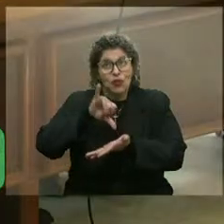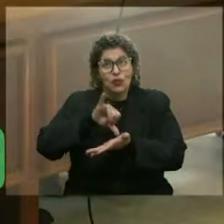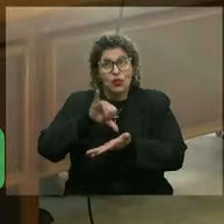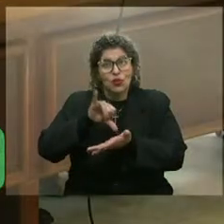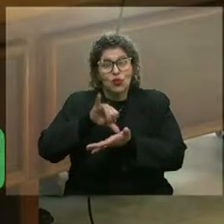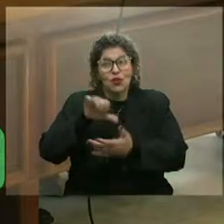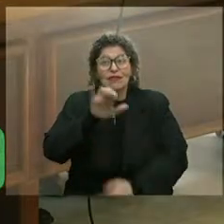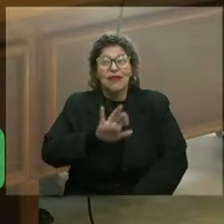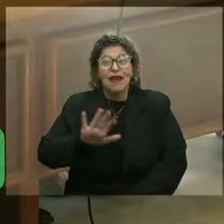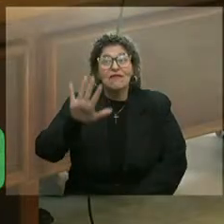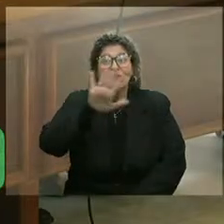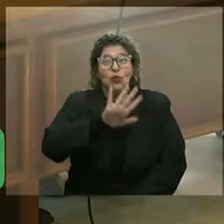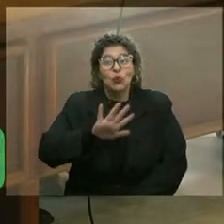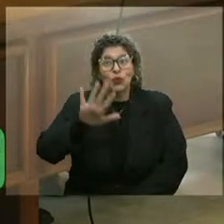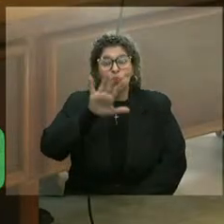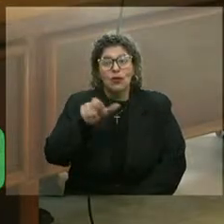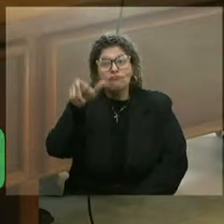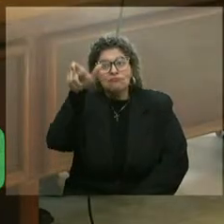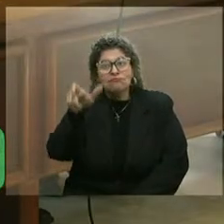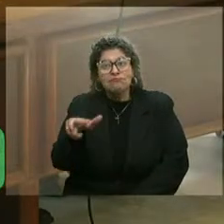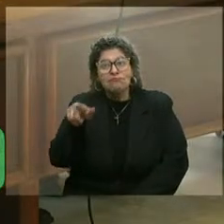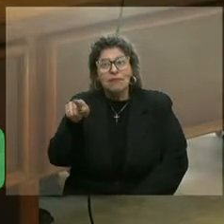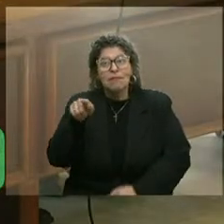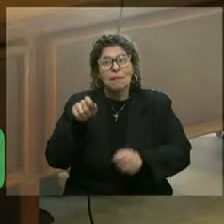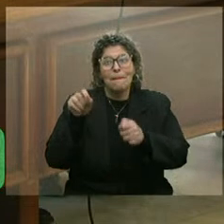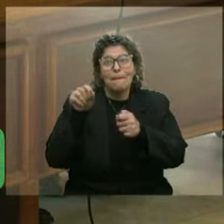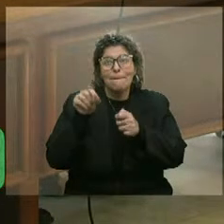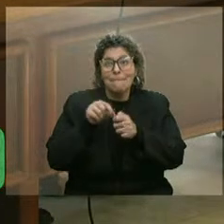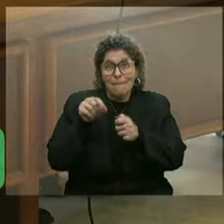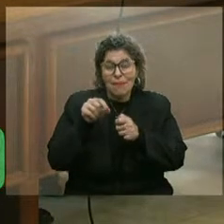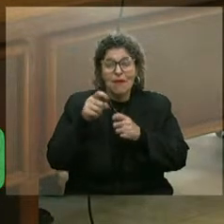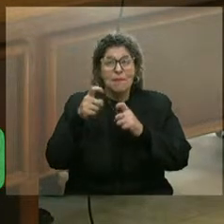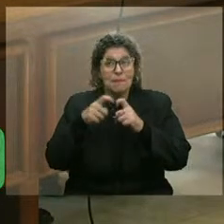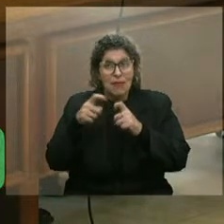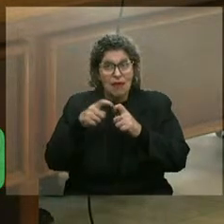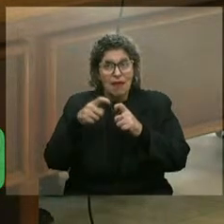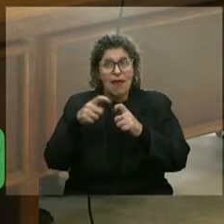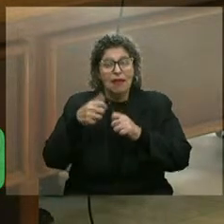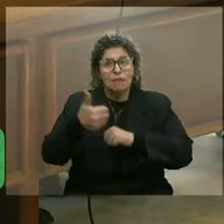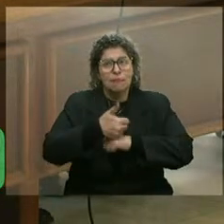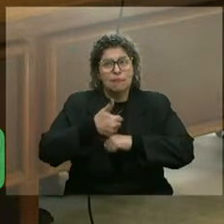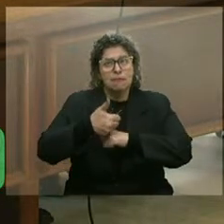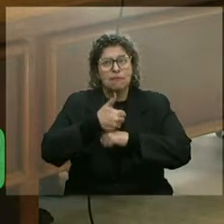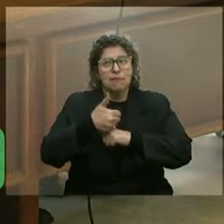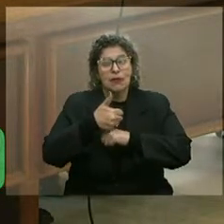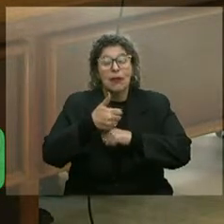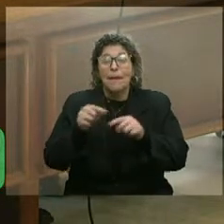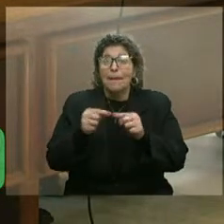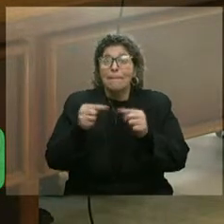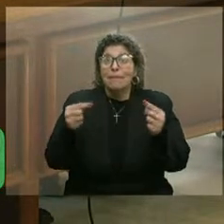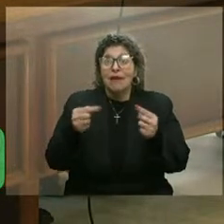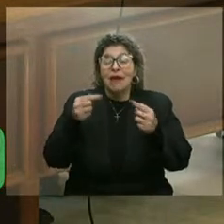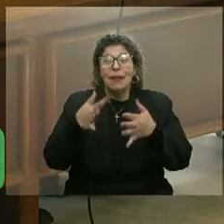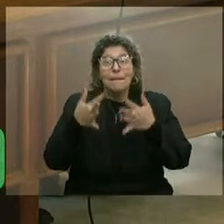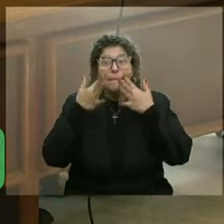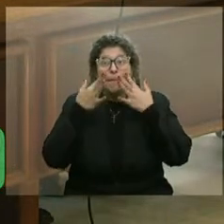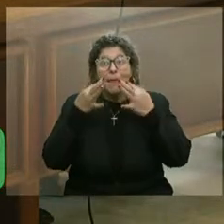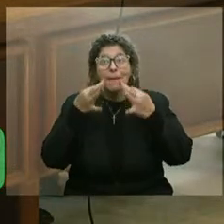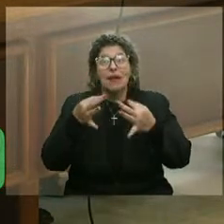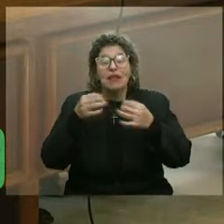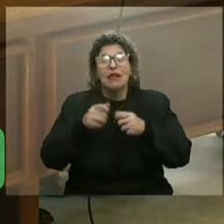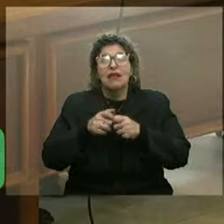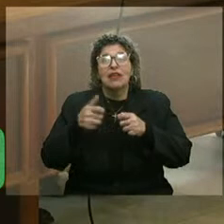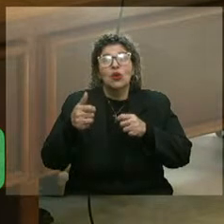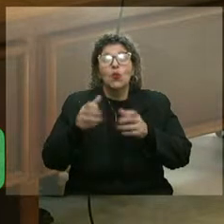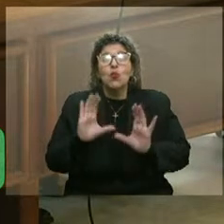na figura do profissional médico, e a gente valoriza, é indispensável, mas na atenção primária se